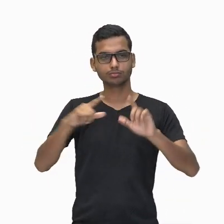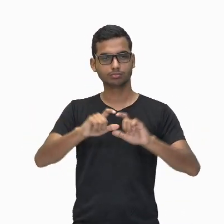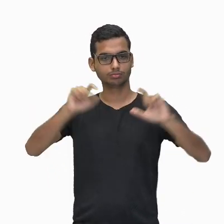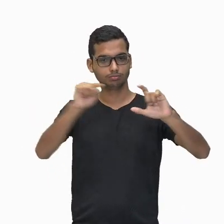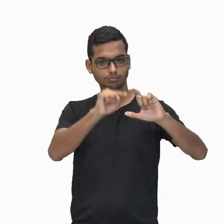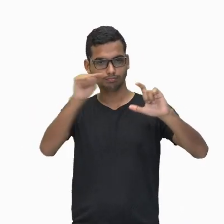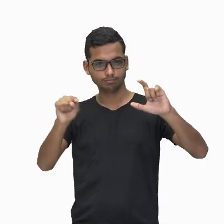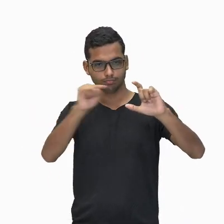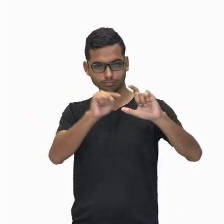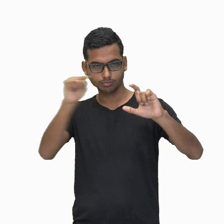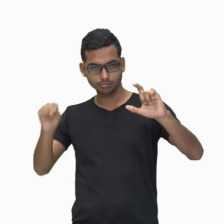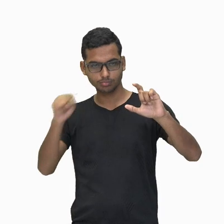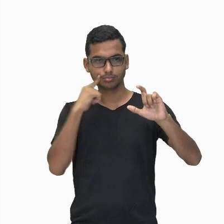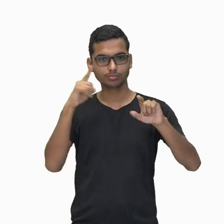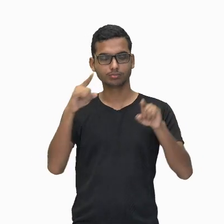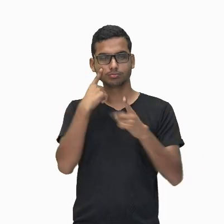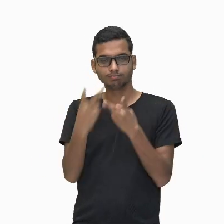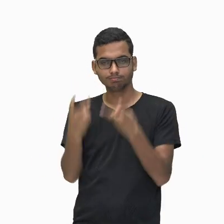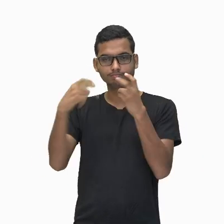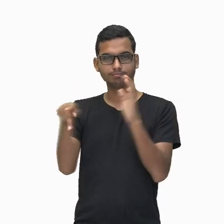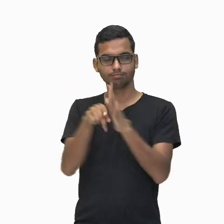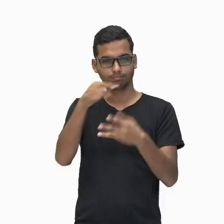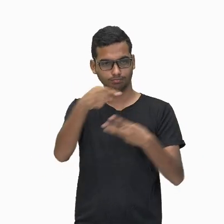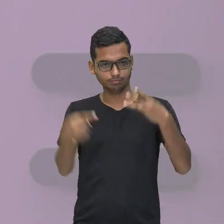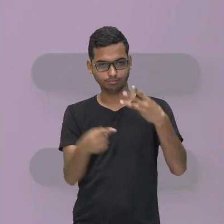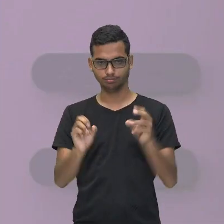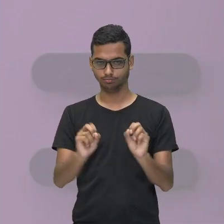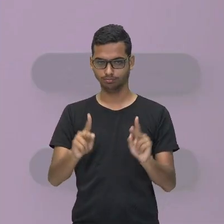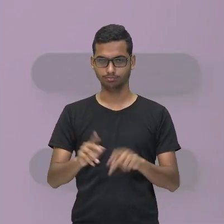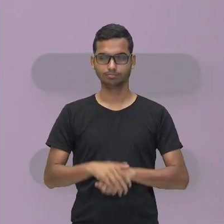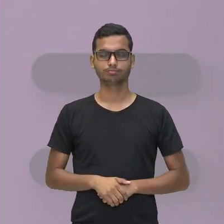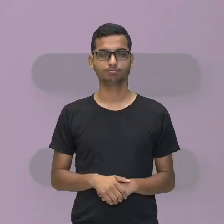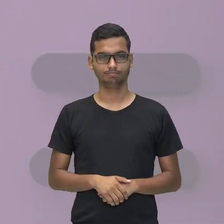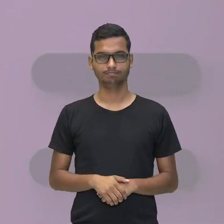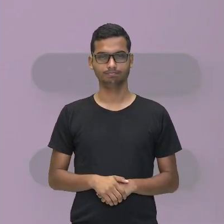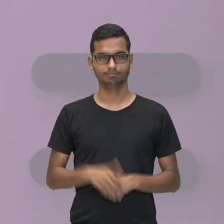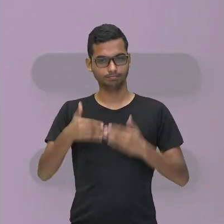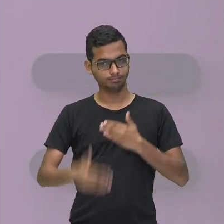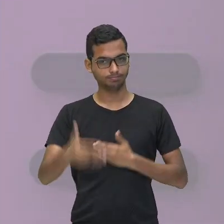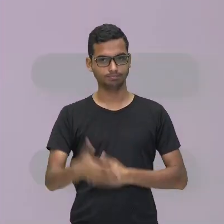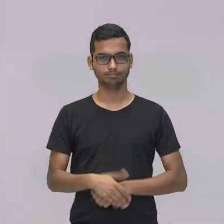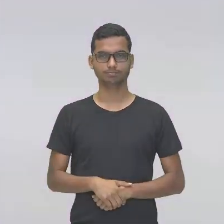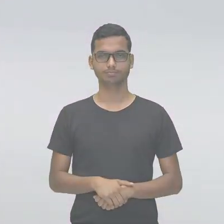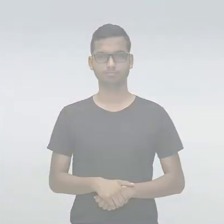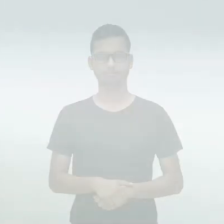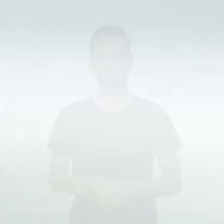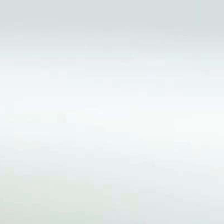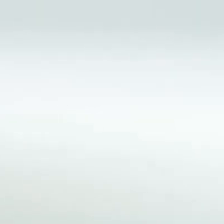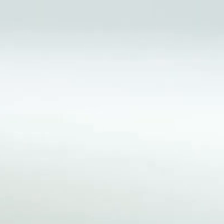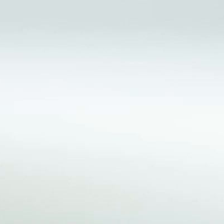identificando domínios, imagem e contradomínio. Então vamos à nossa aula.